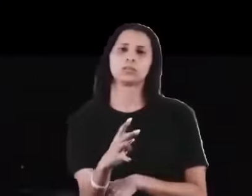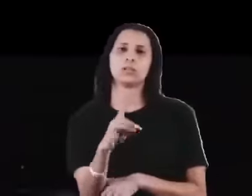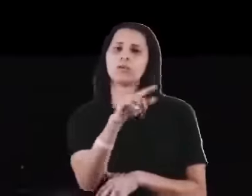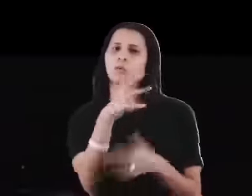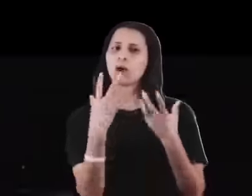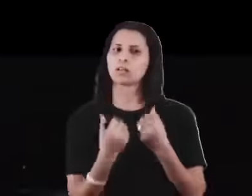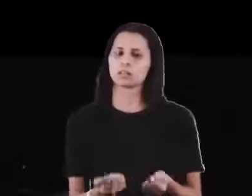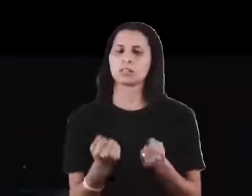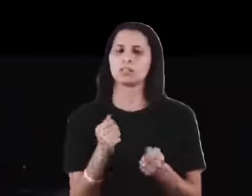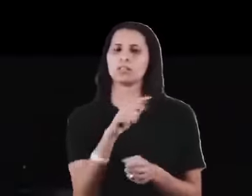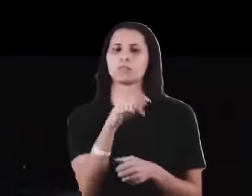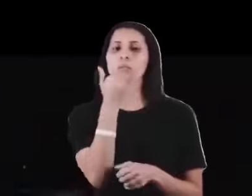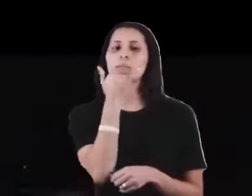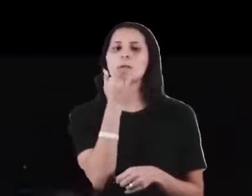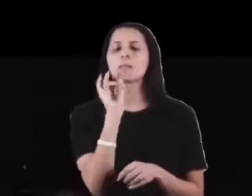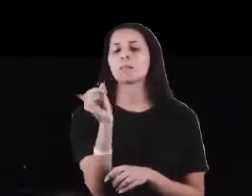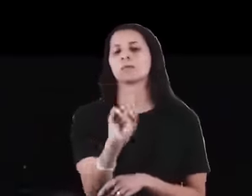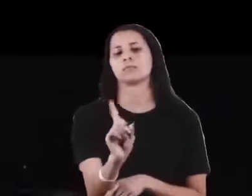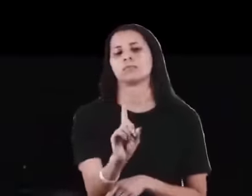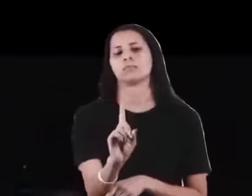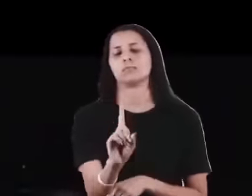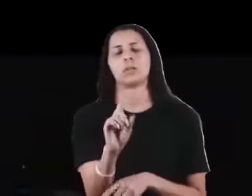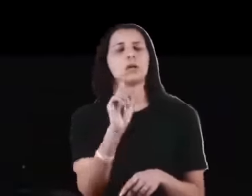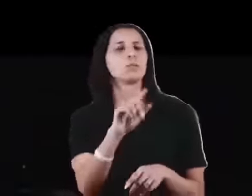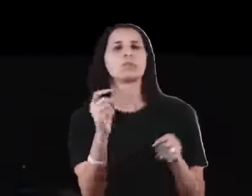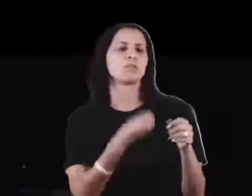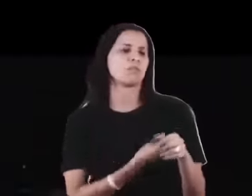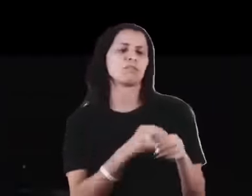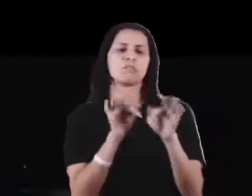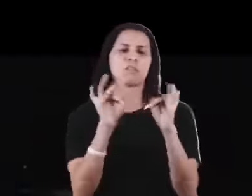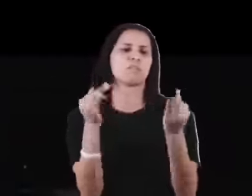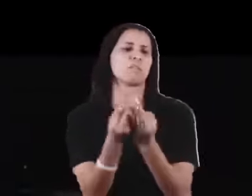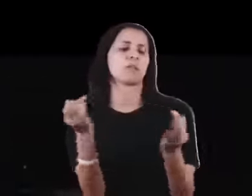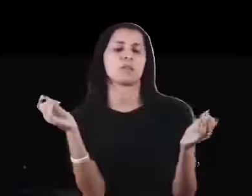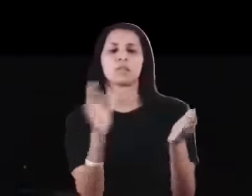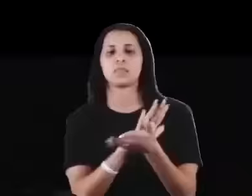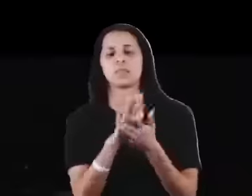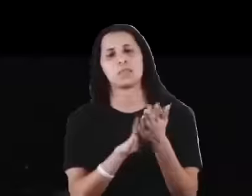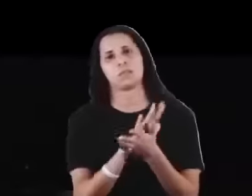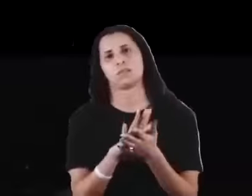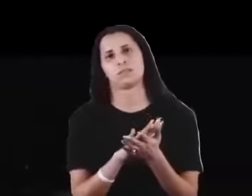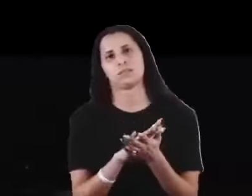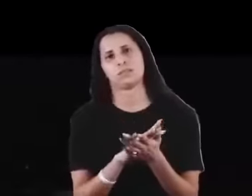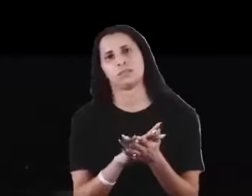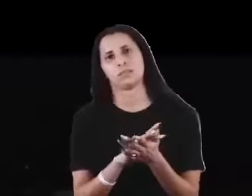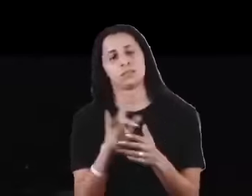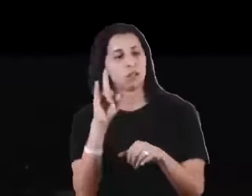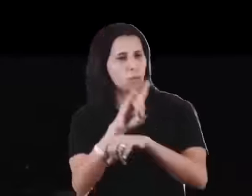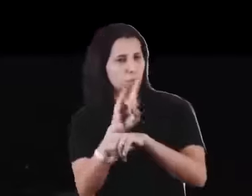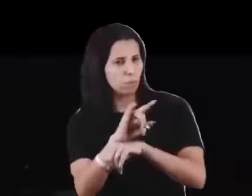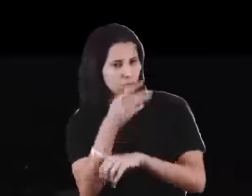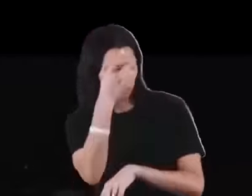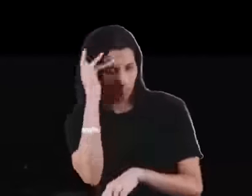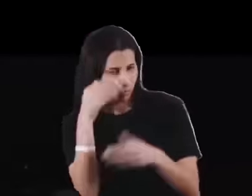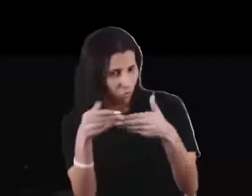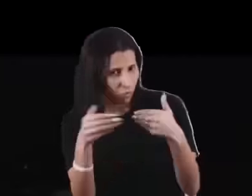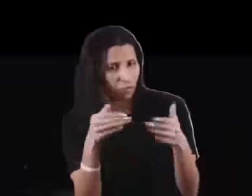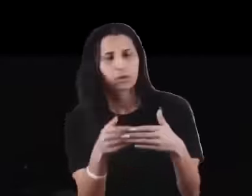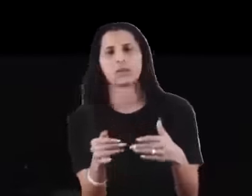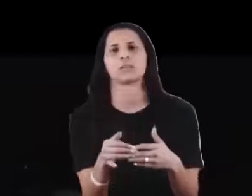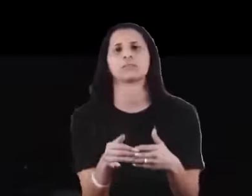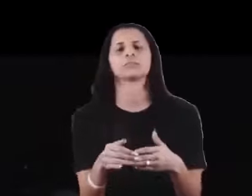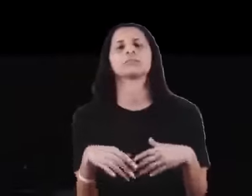conseguir viver sem se ressentir com a família de fulano de ciclano e beltrano com a vizinha com Seja lá quem for que te traiu e não fui ele vai botar